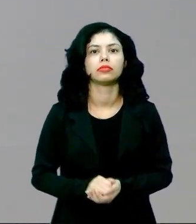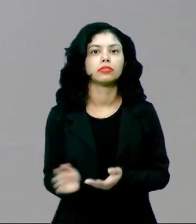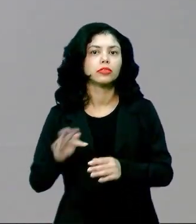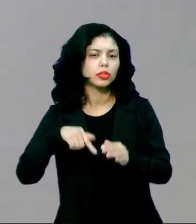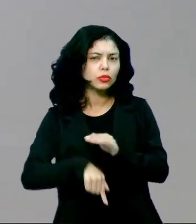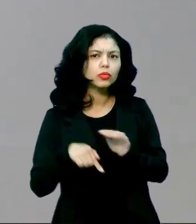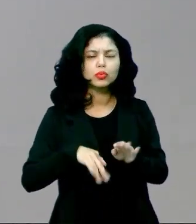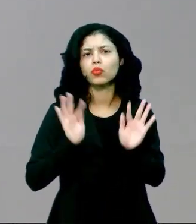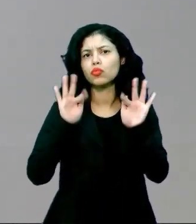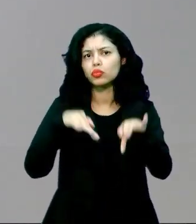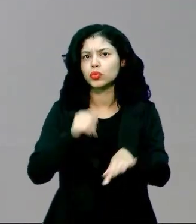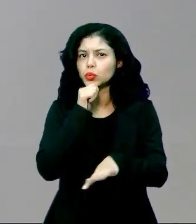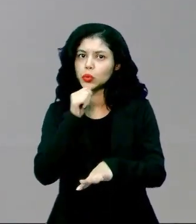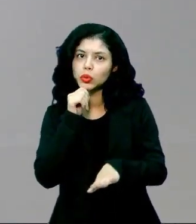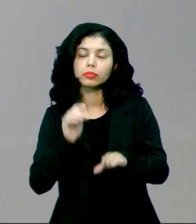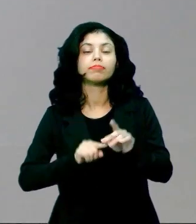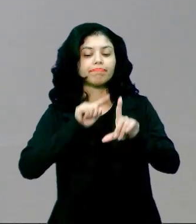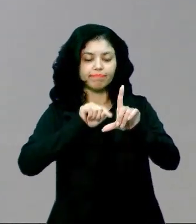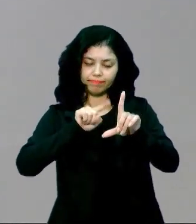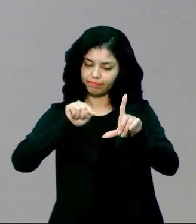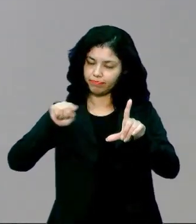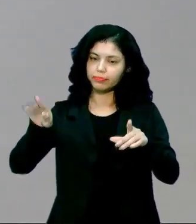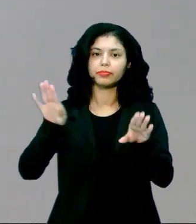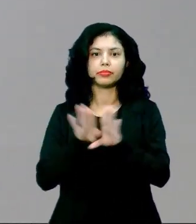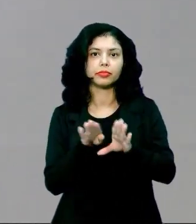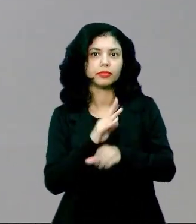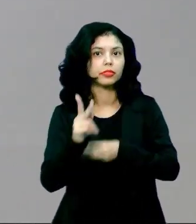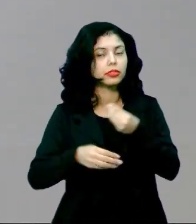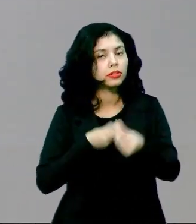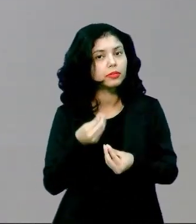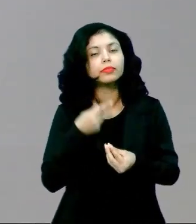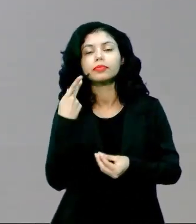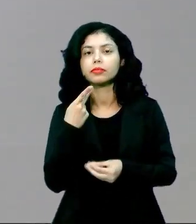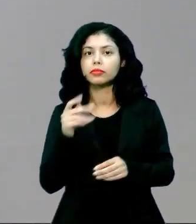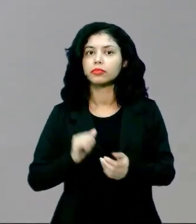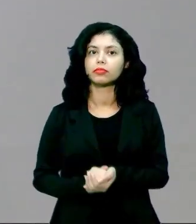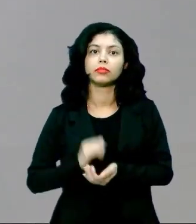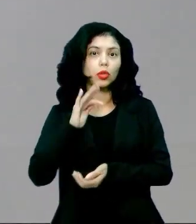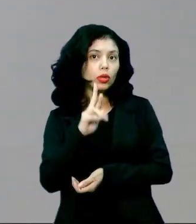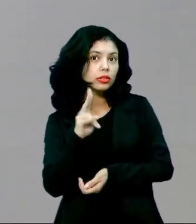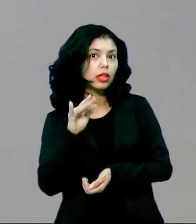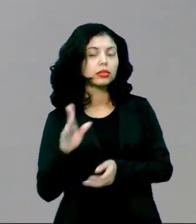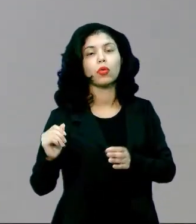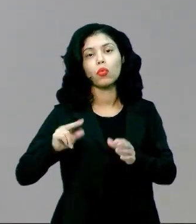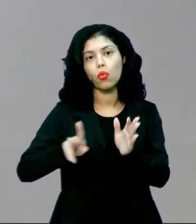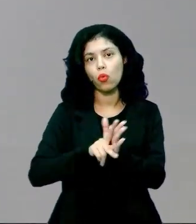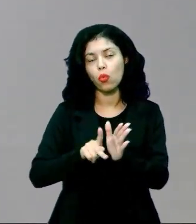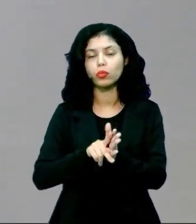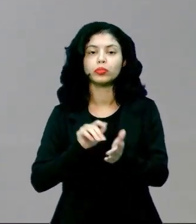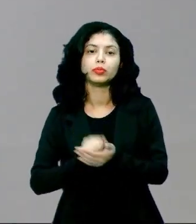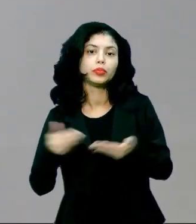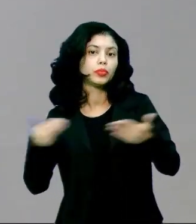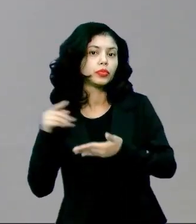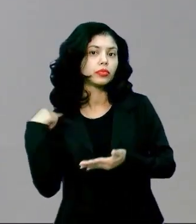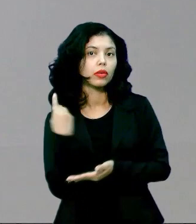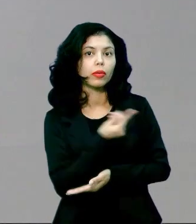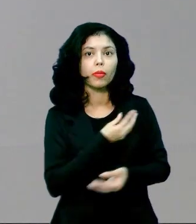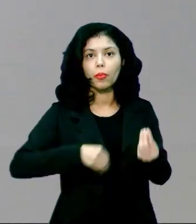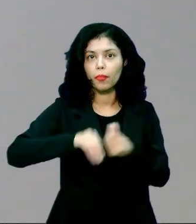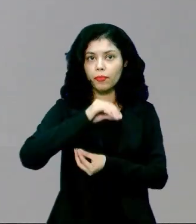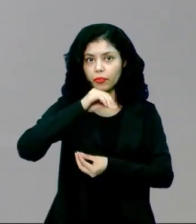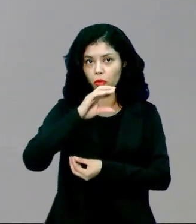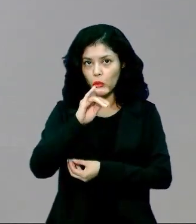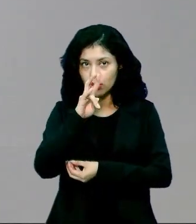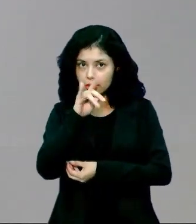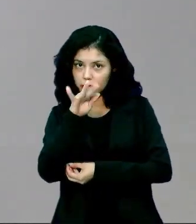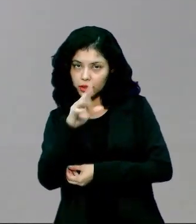de fundo. Vimos isso graficamente. Falamos um pouquinho de concentração comum e hoje nós vamos falar sobre concentração